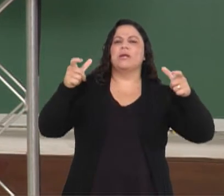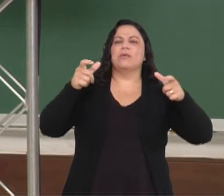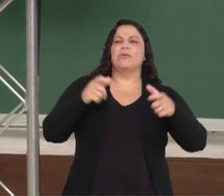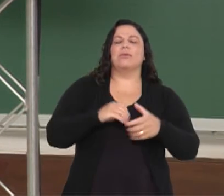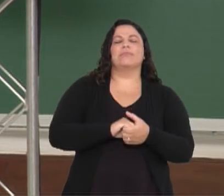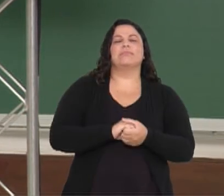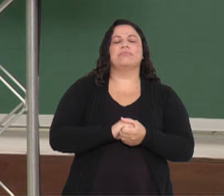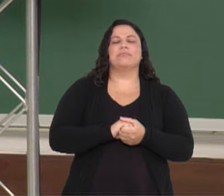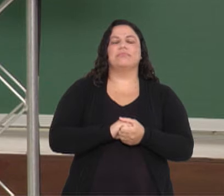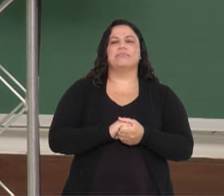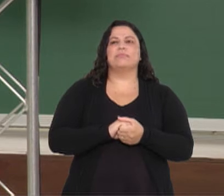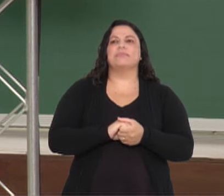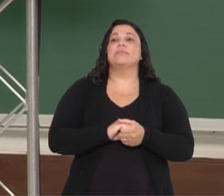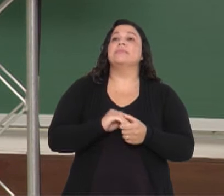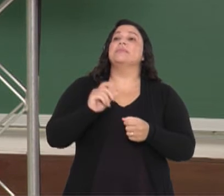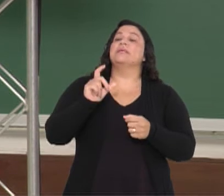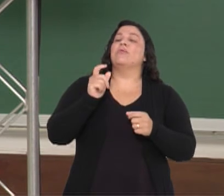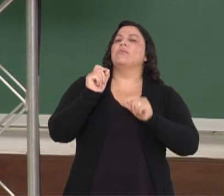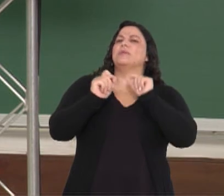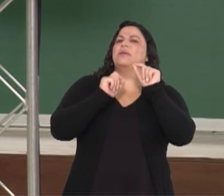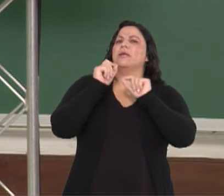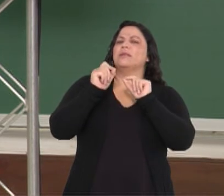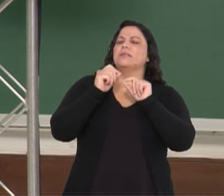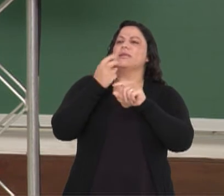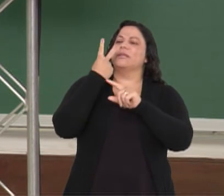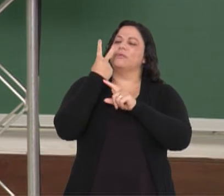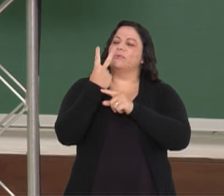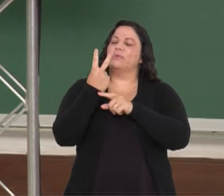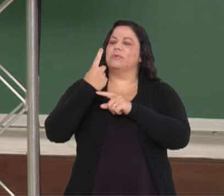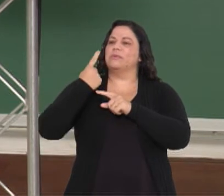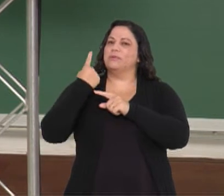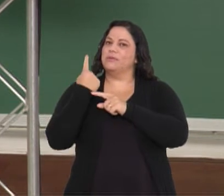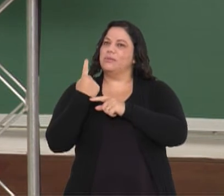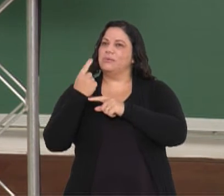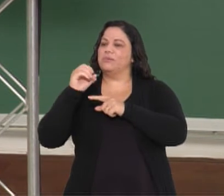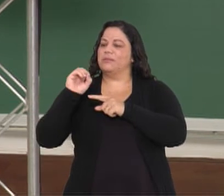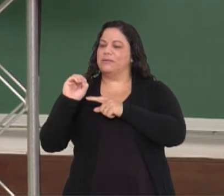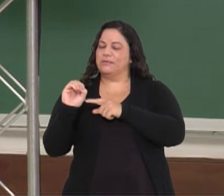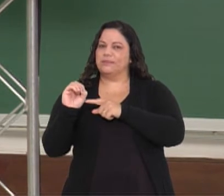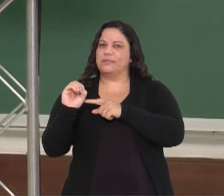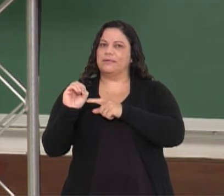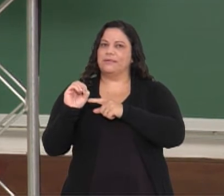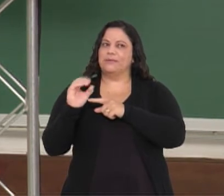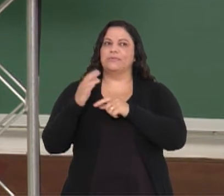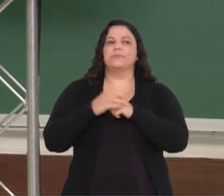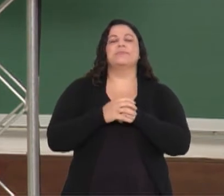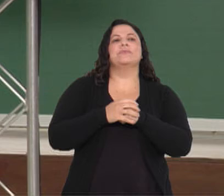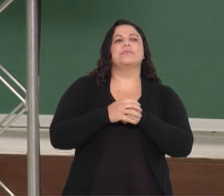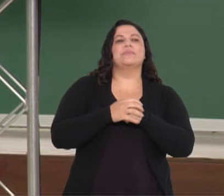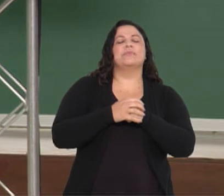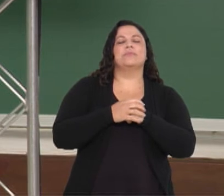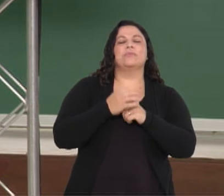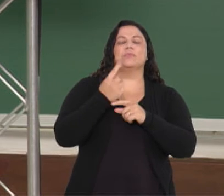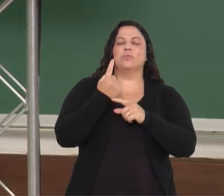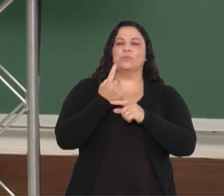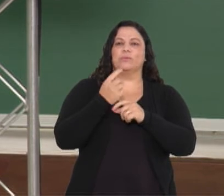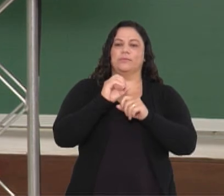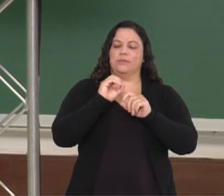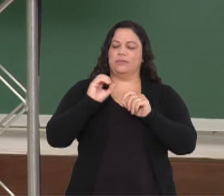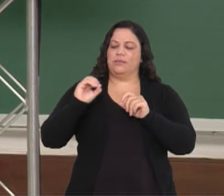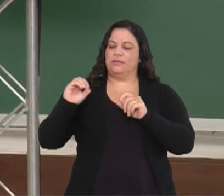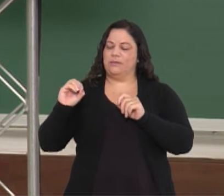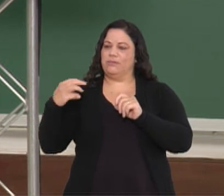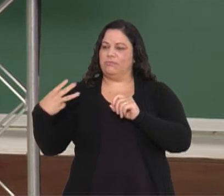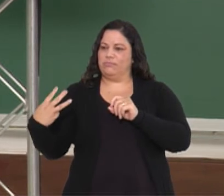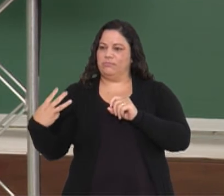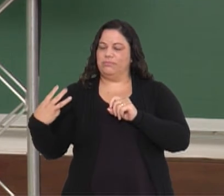ele é grau 3, então ele tem o 2, ele tem o 1 e ele tem o 0. Tá aqui. Então, no 2 o coeficiente é 0, no 1 o coeficiente é 0 e no